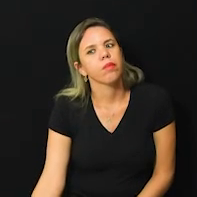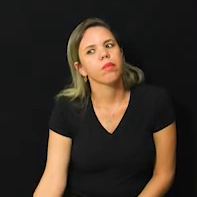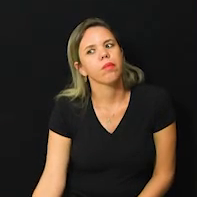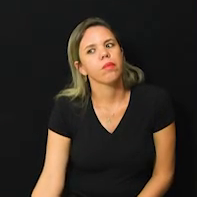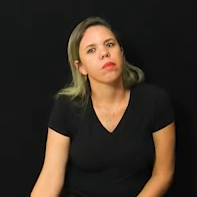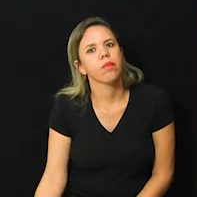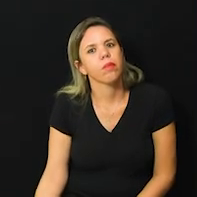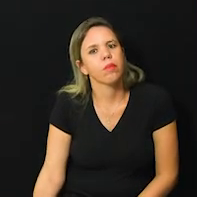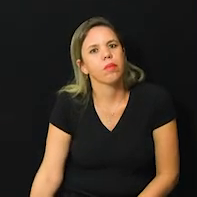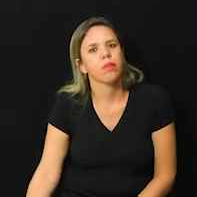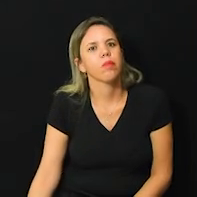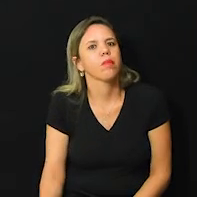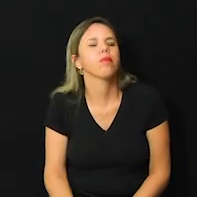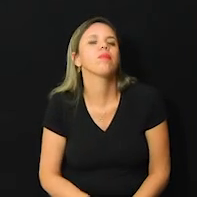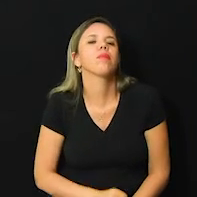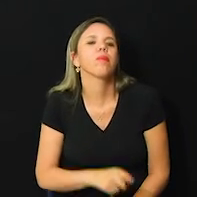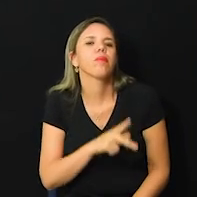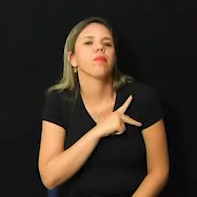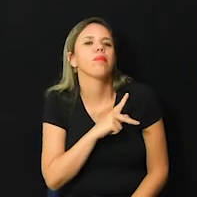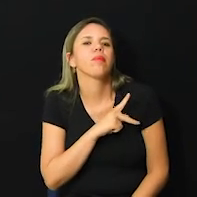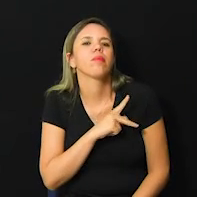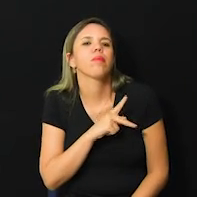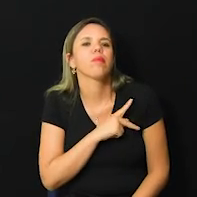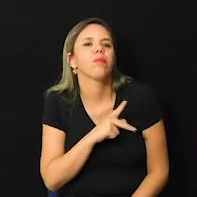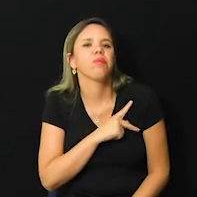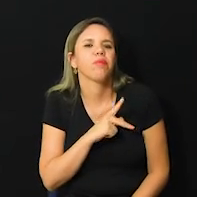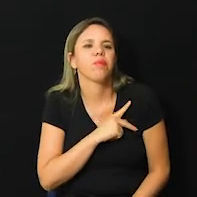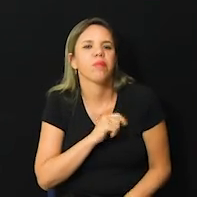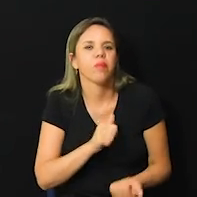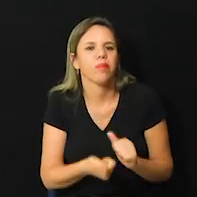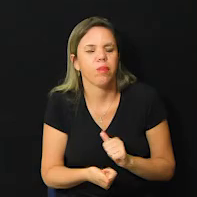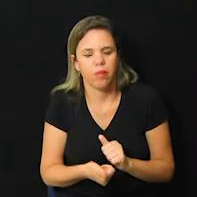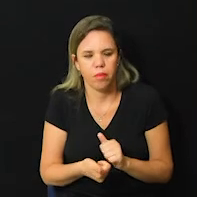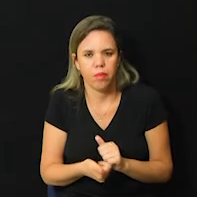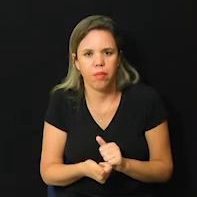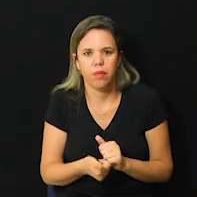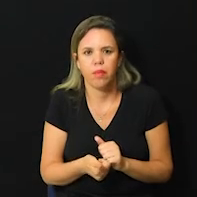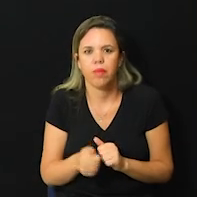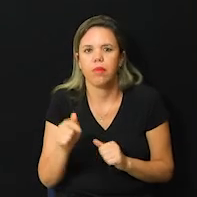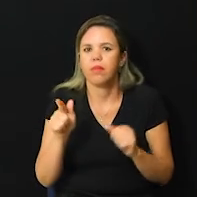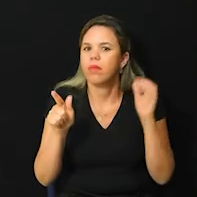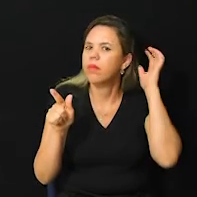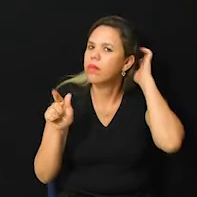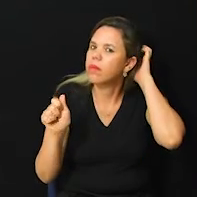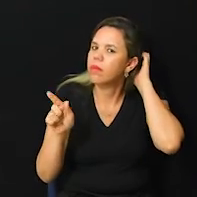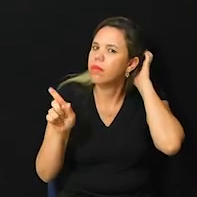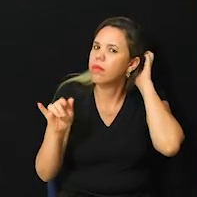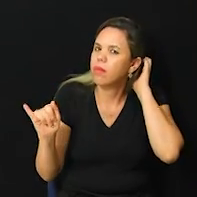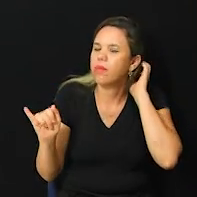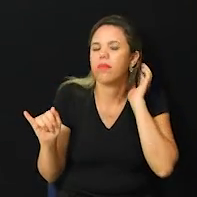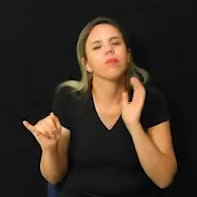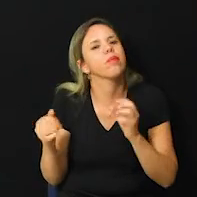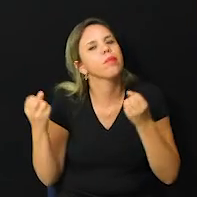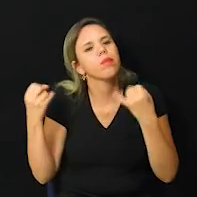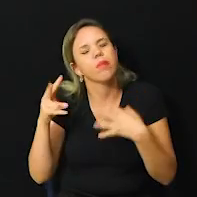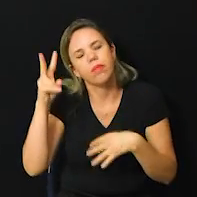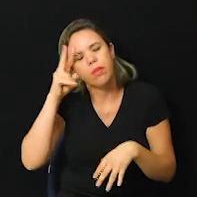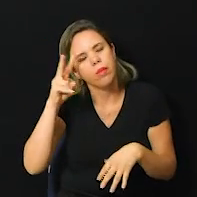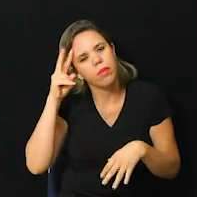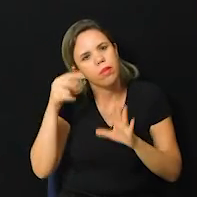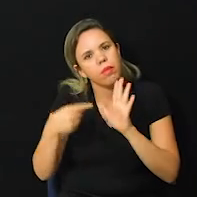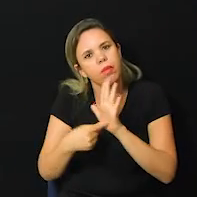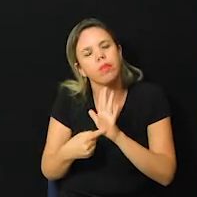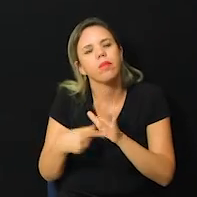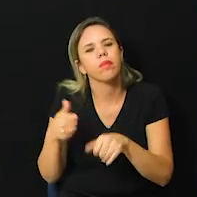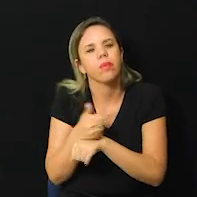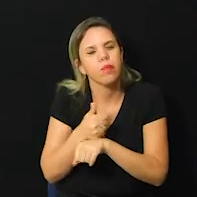Instagram@expe de Sociedade Esportiva Palmeiras underline Gabi com ele e lá eu conto